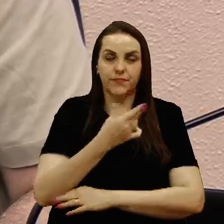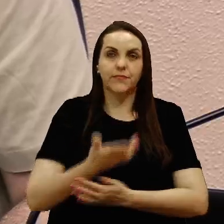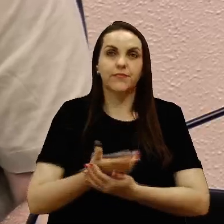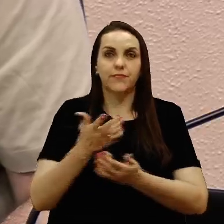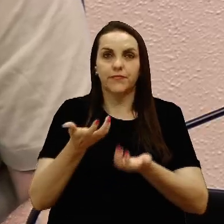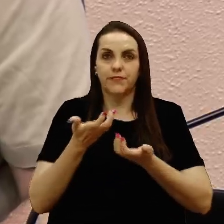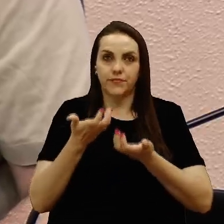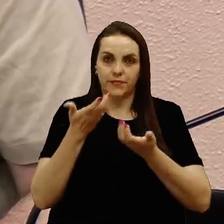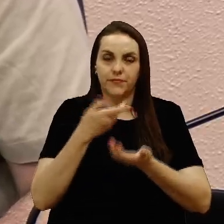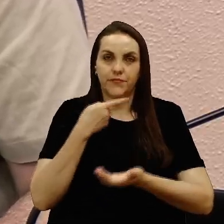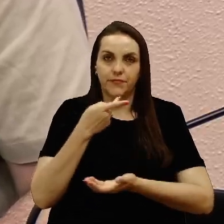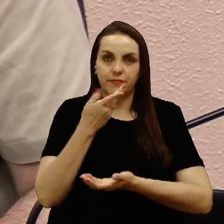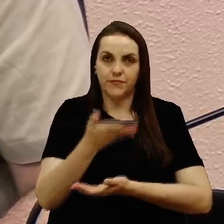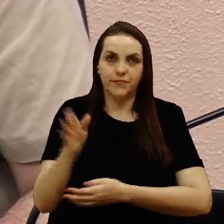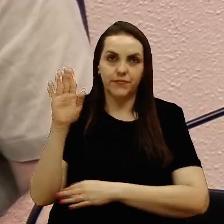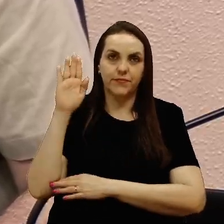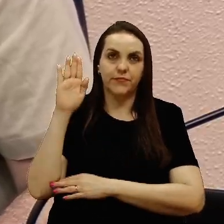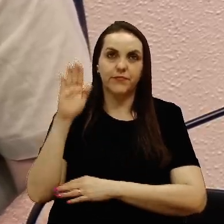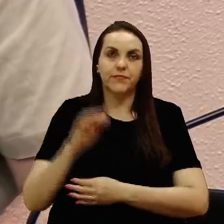o uso da palavra.